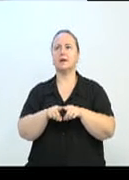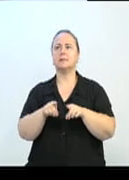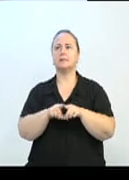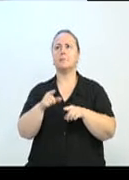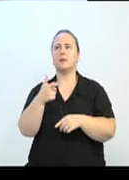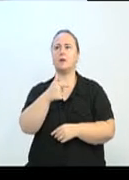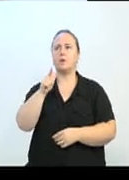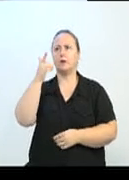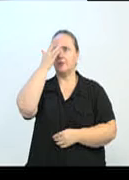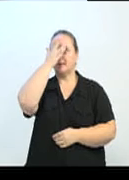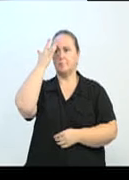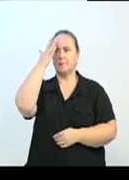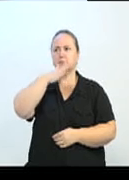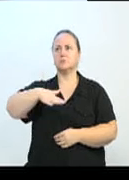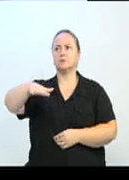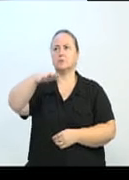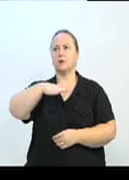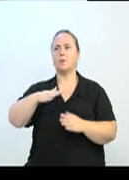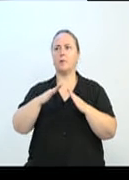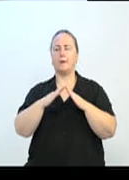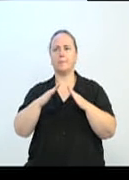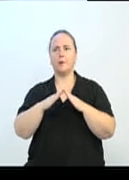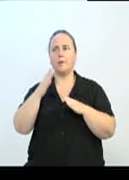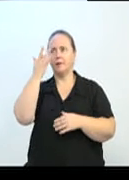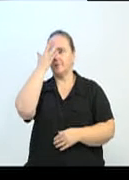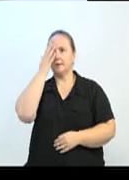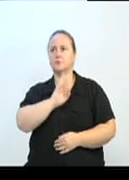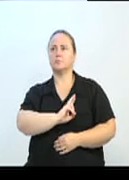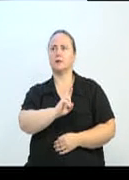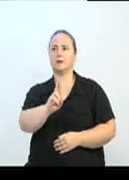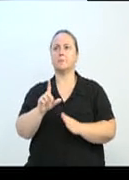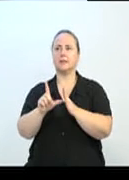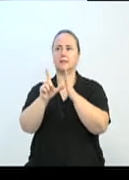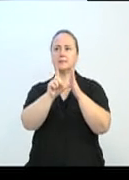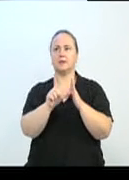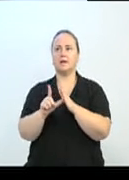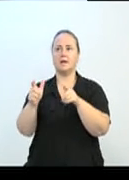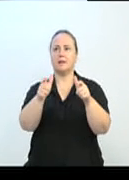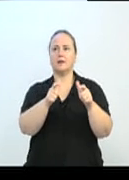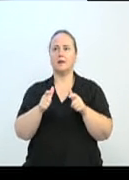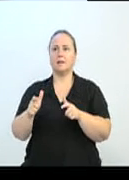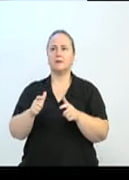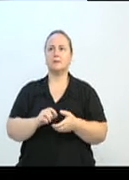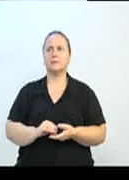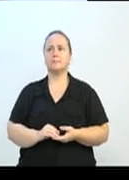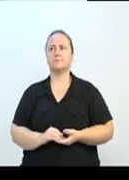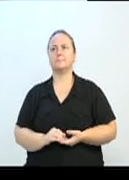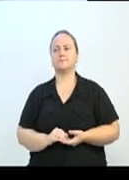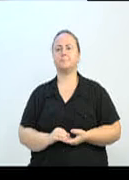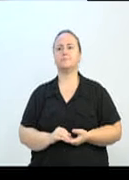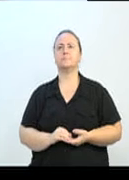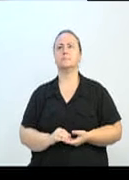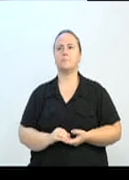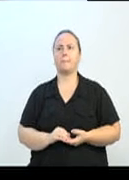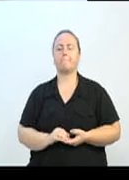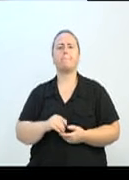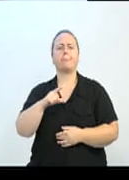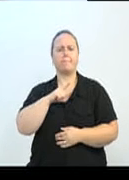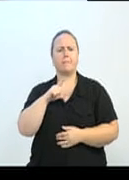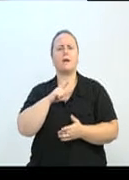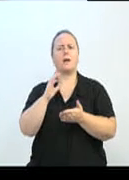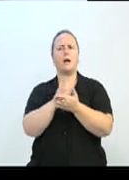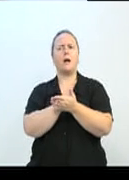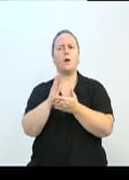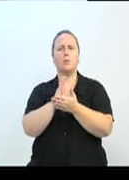também moradores representantes do Comércio local também eu tinha algumas demandas ali